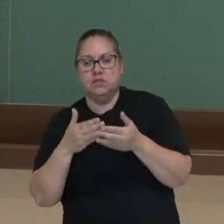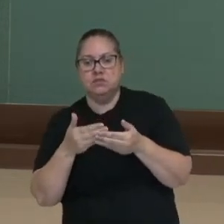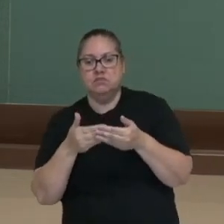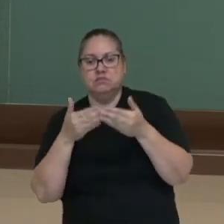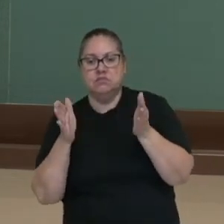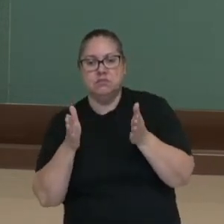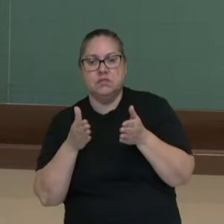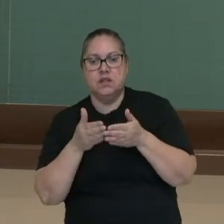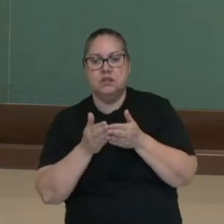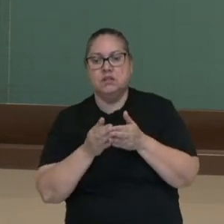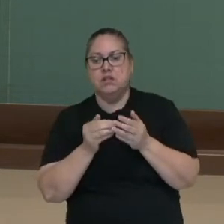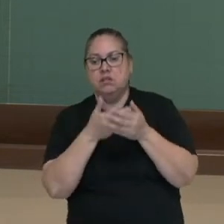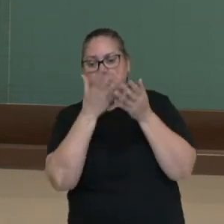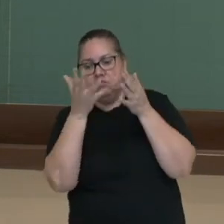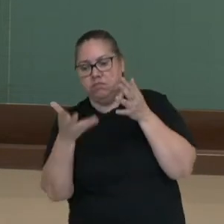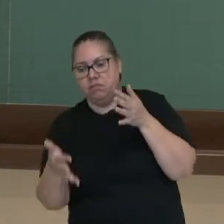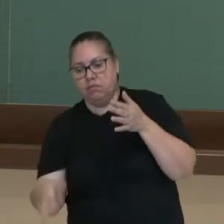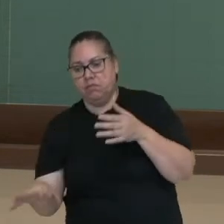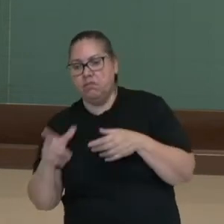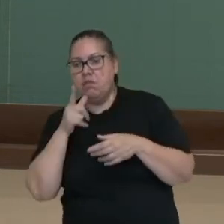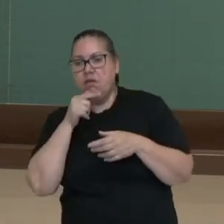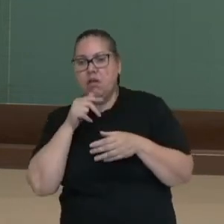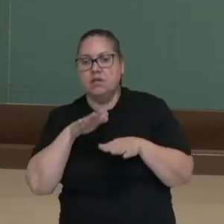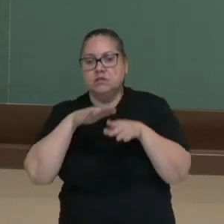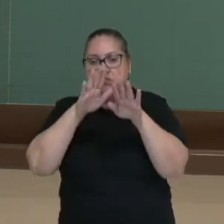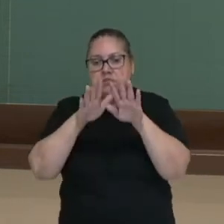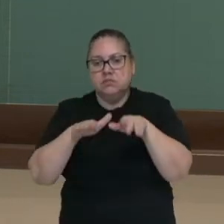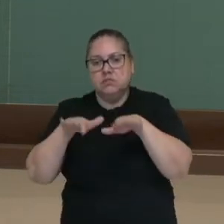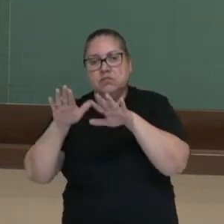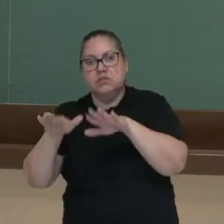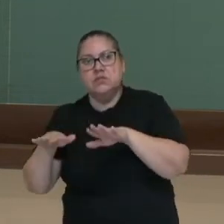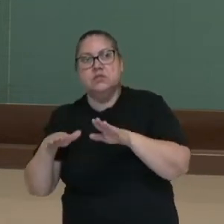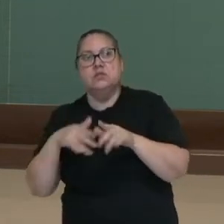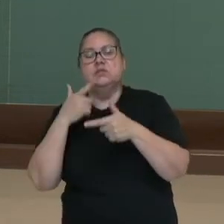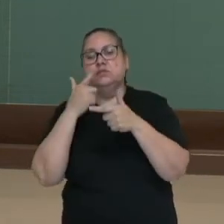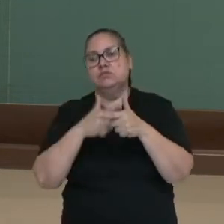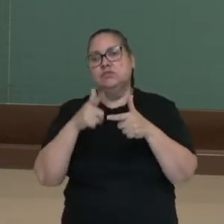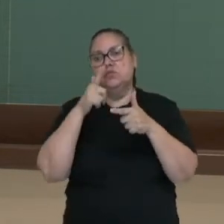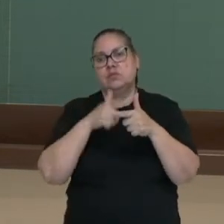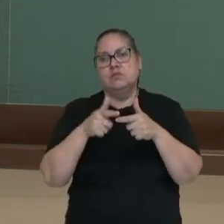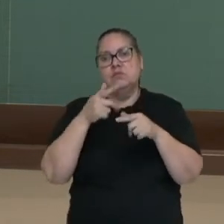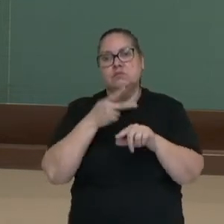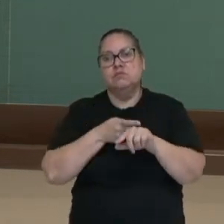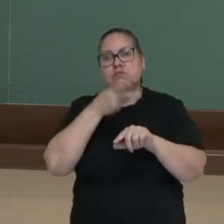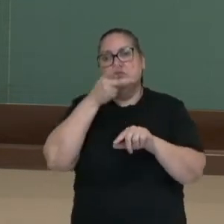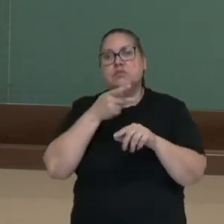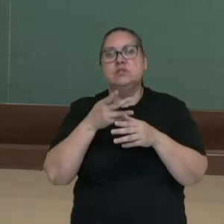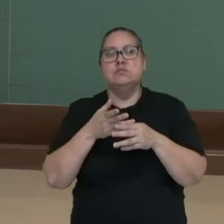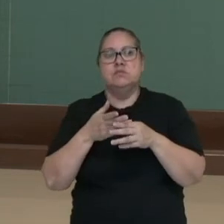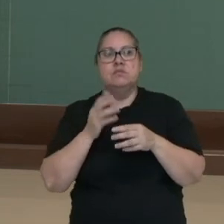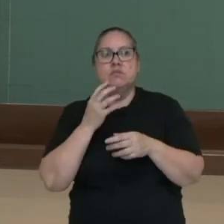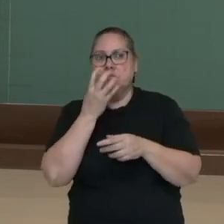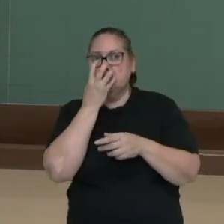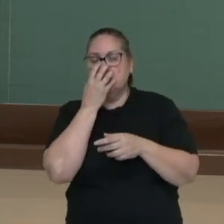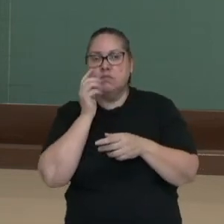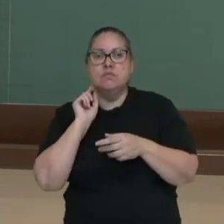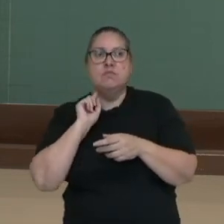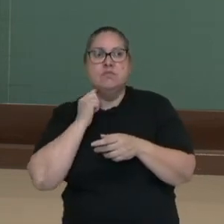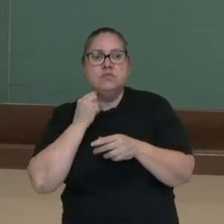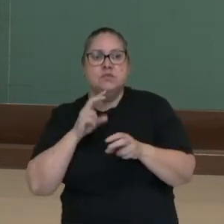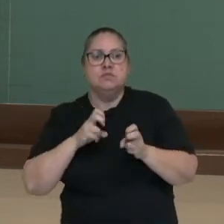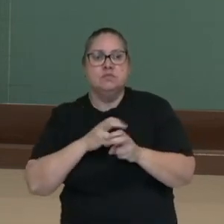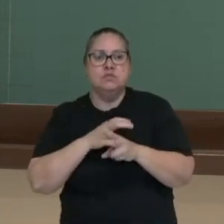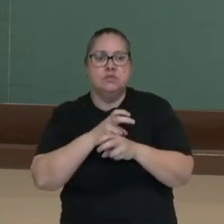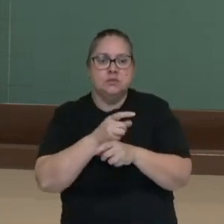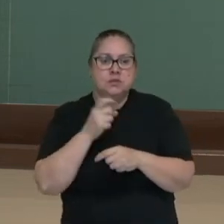acidentes e derramar esse óleo no oceano, no mar, trazendo todas essas consequências de contaminação e poluição. Então, é mais um momento